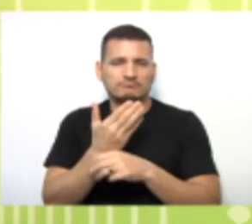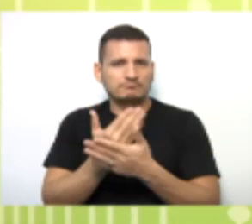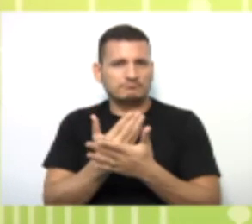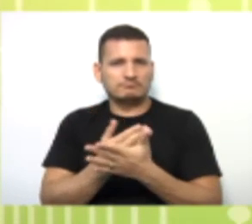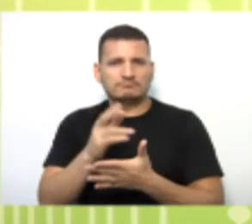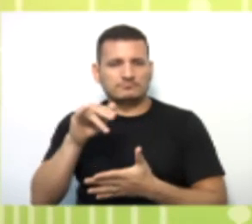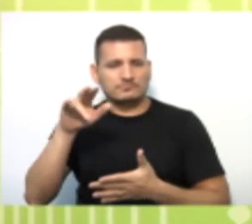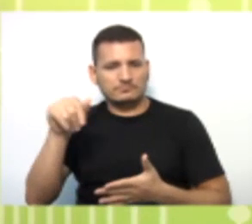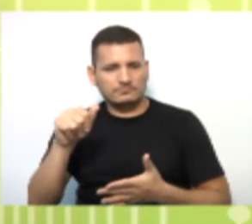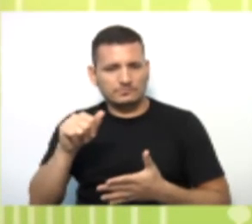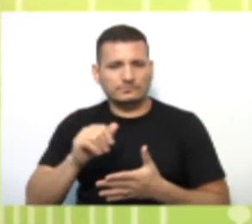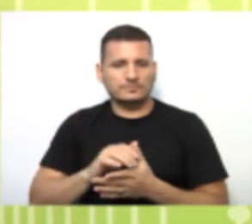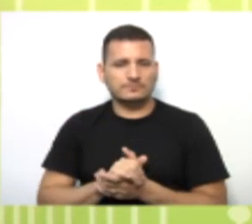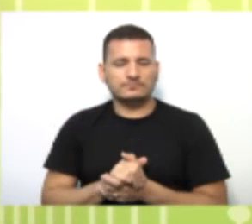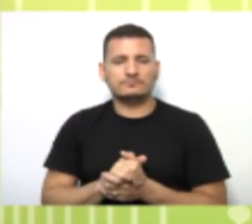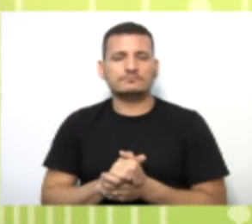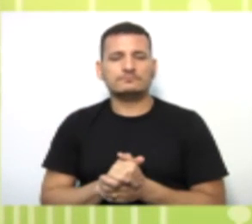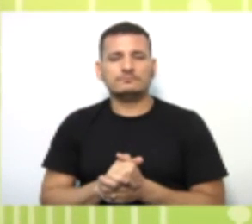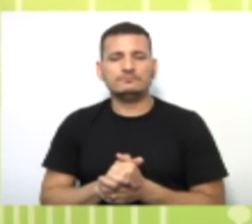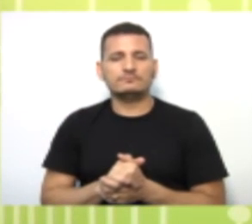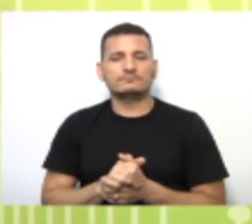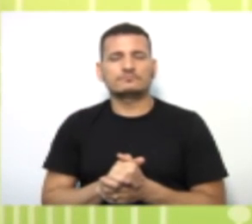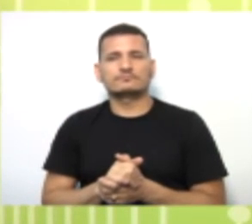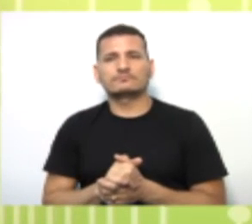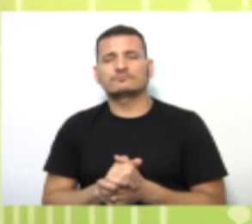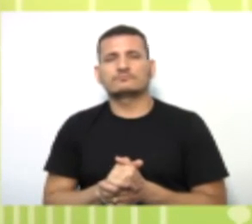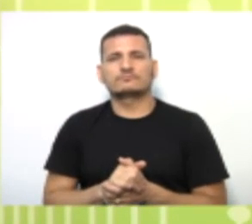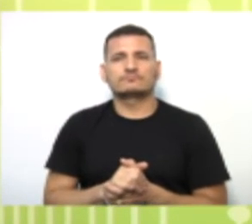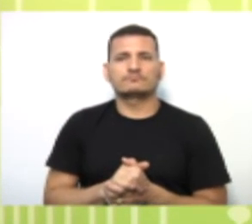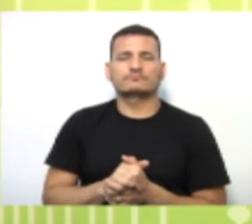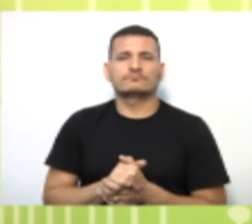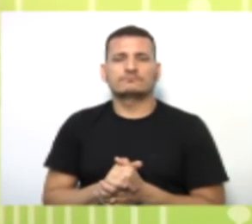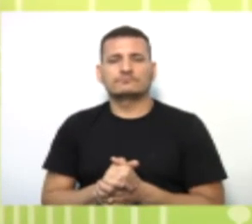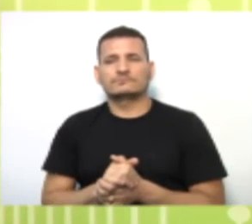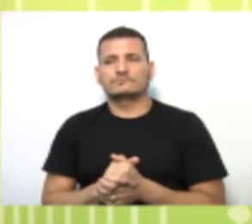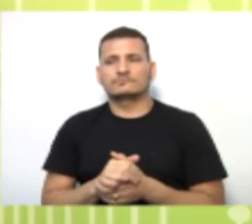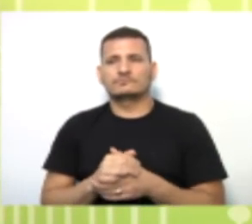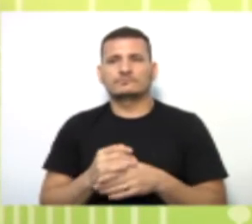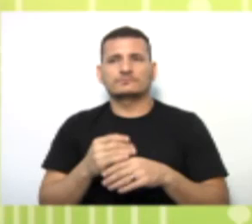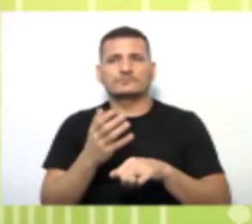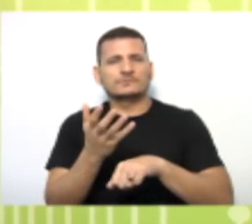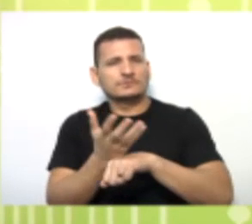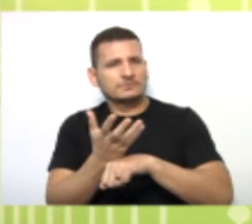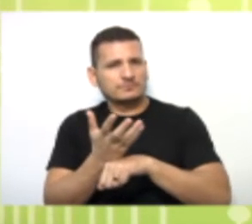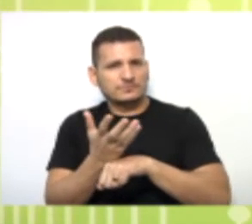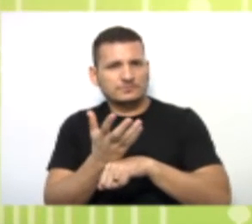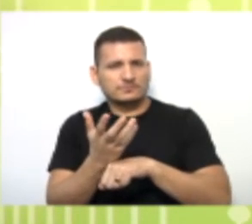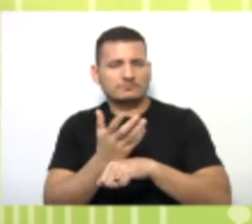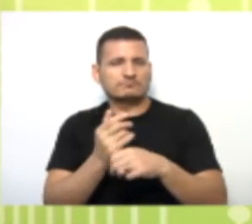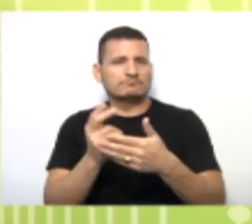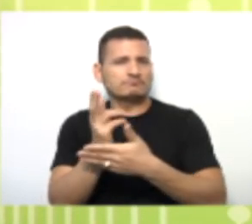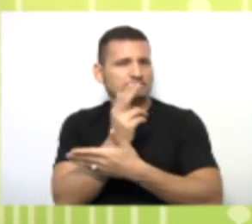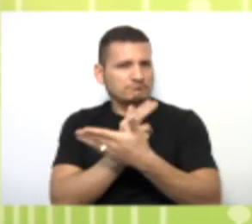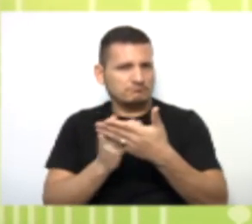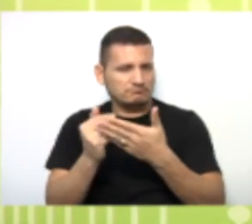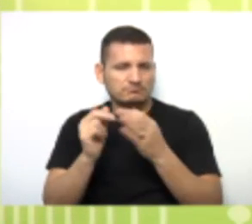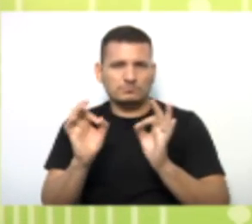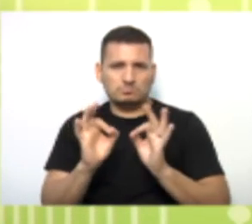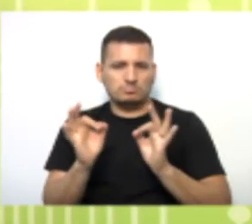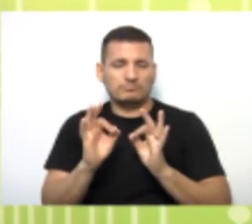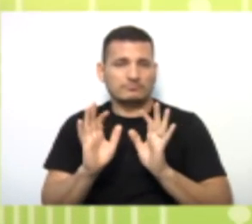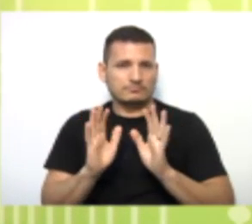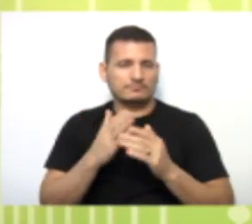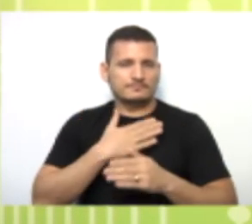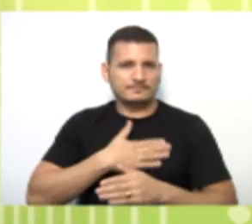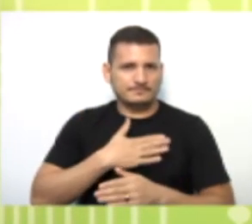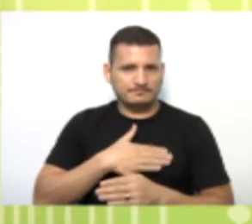talvez muitos não tenham, né, professor? Não tive nenhuma disciplina de fluxograma, mas espera aí que vai ficar tudo